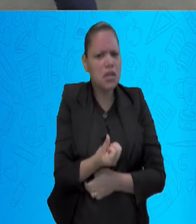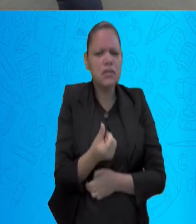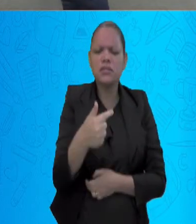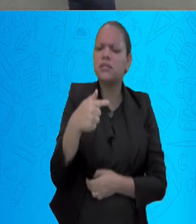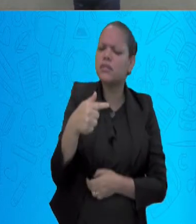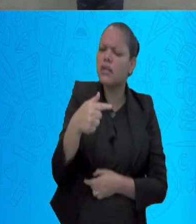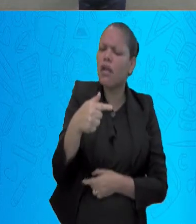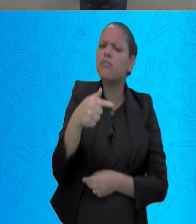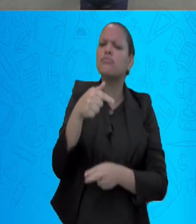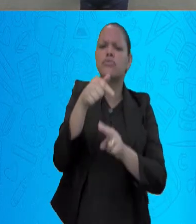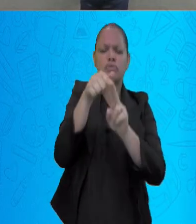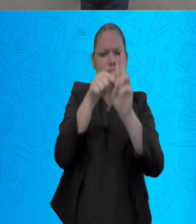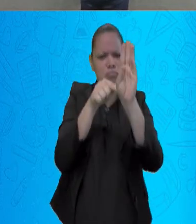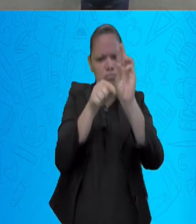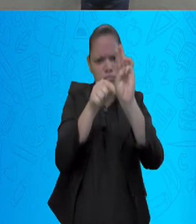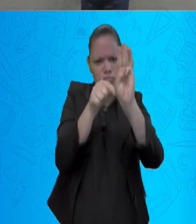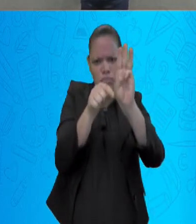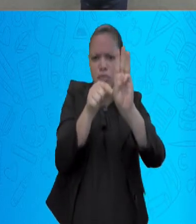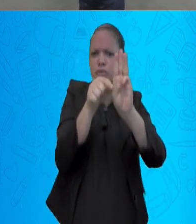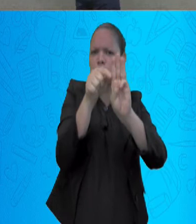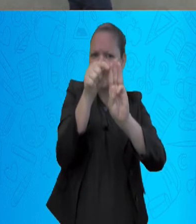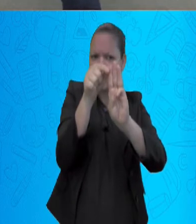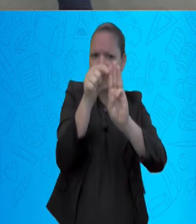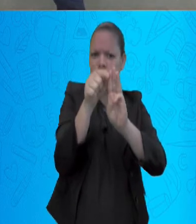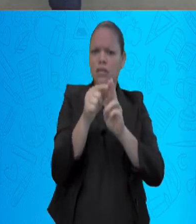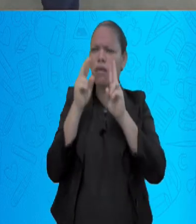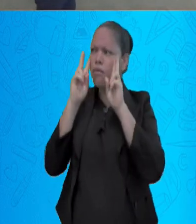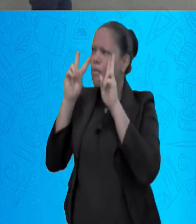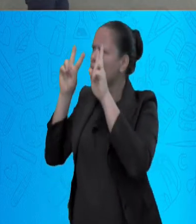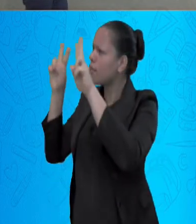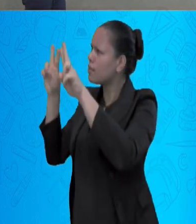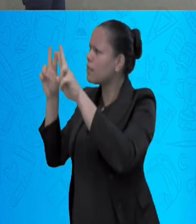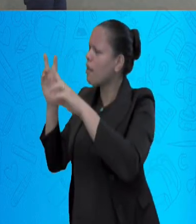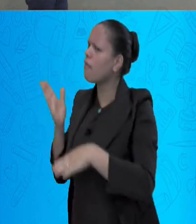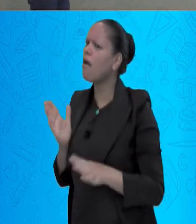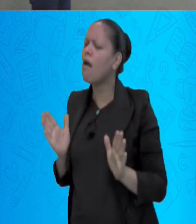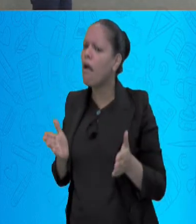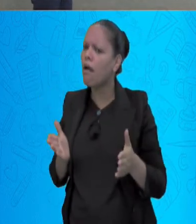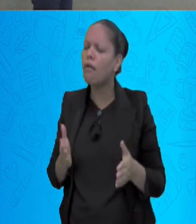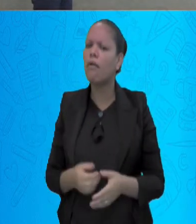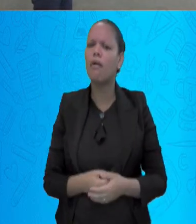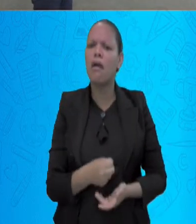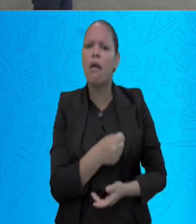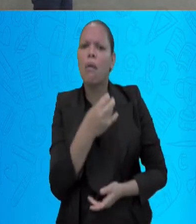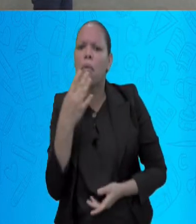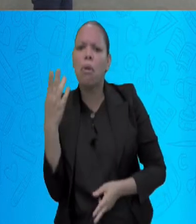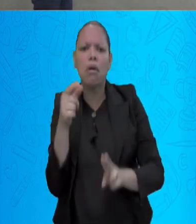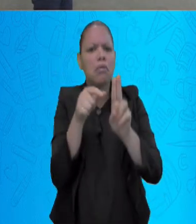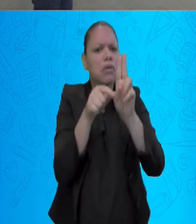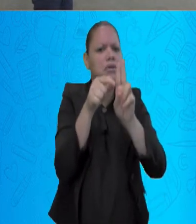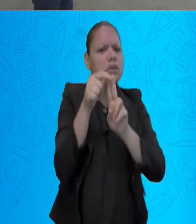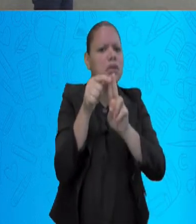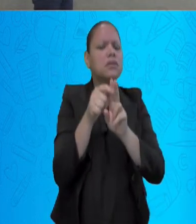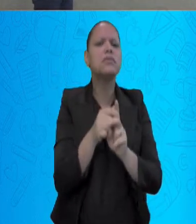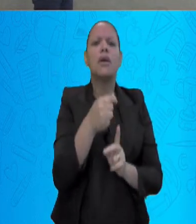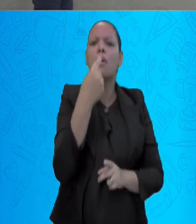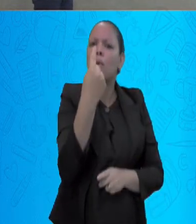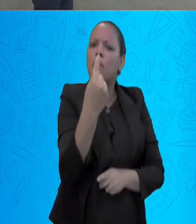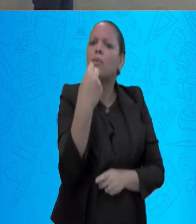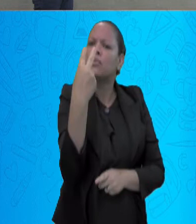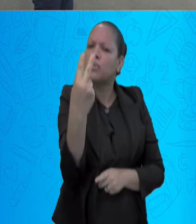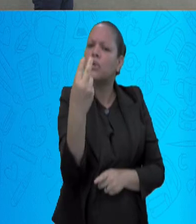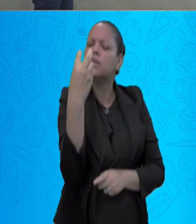7 centenas. Vamos observar agora quantas dezenas nós temos. 1, 2,